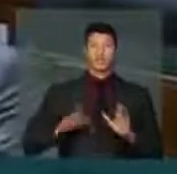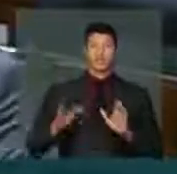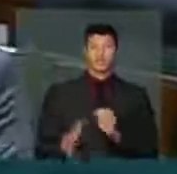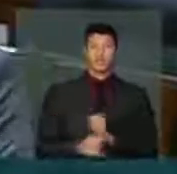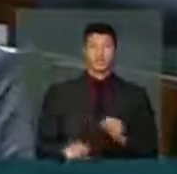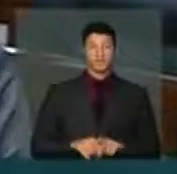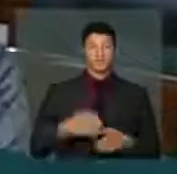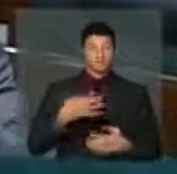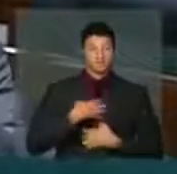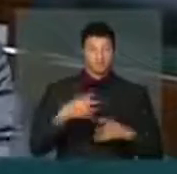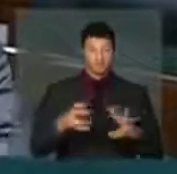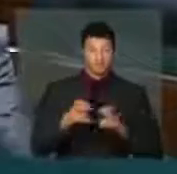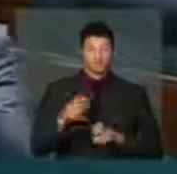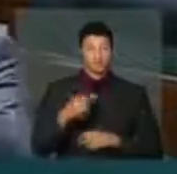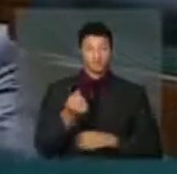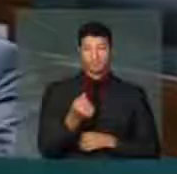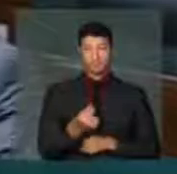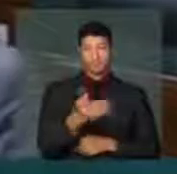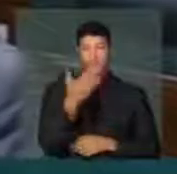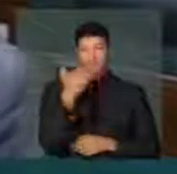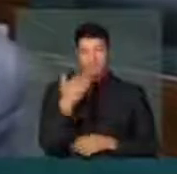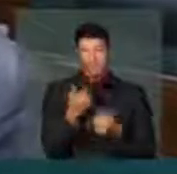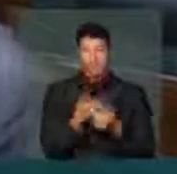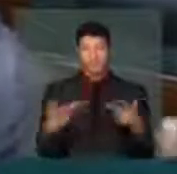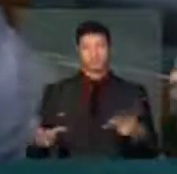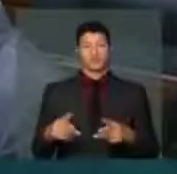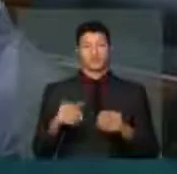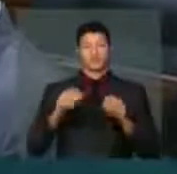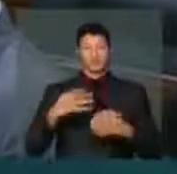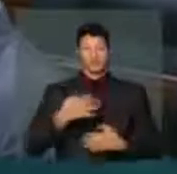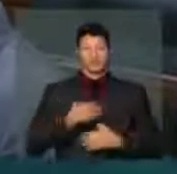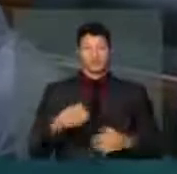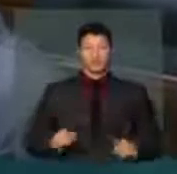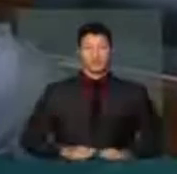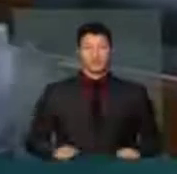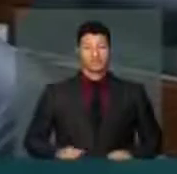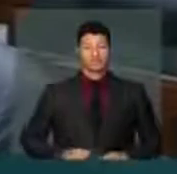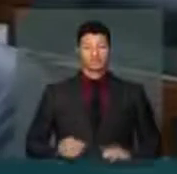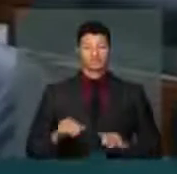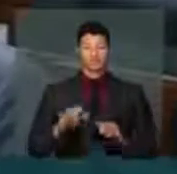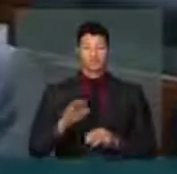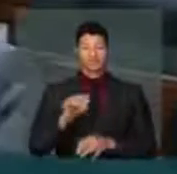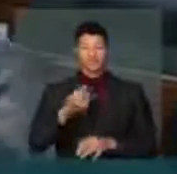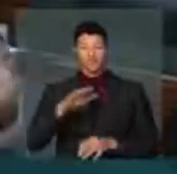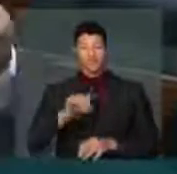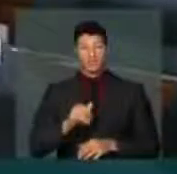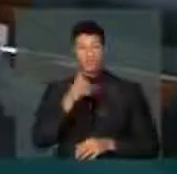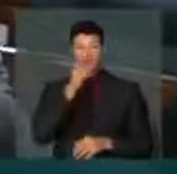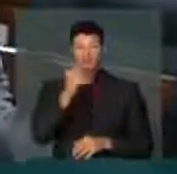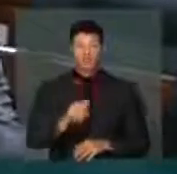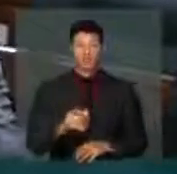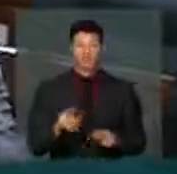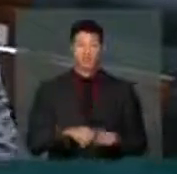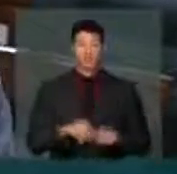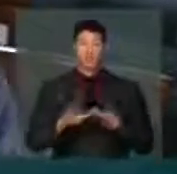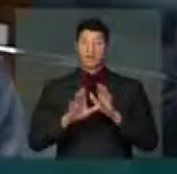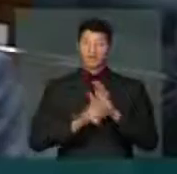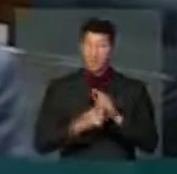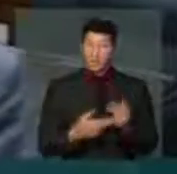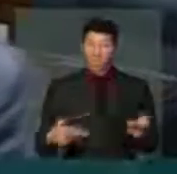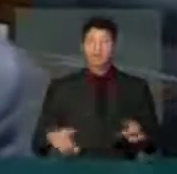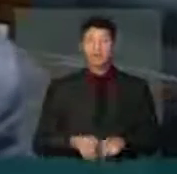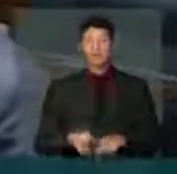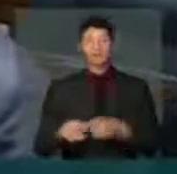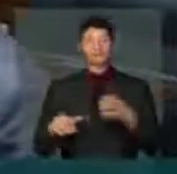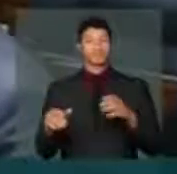está sentindo no preço da alimentação, está sentindo no preço das tarifas energéticas, no preço da gasolina,